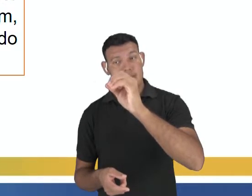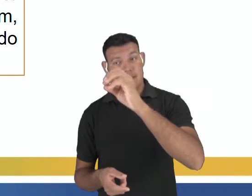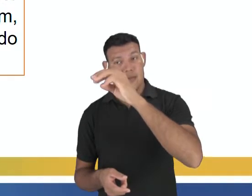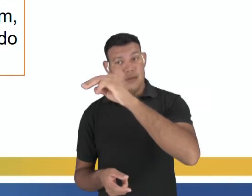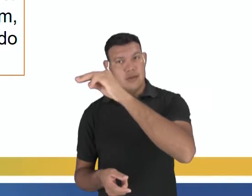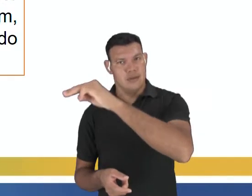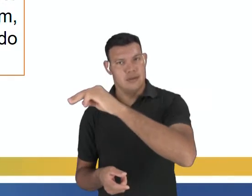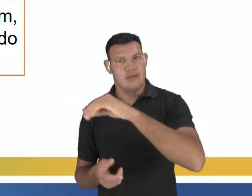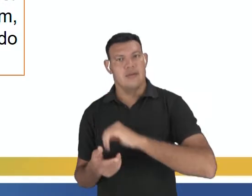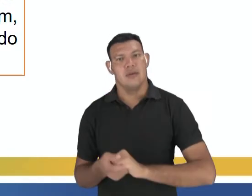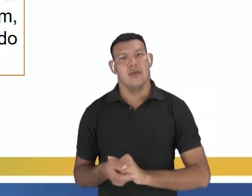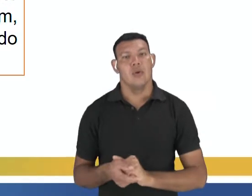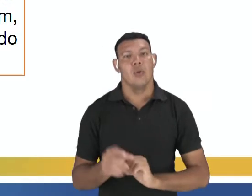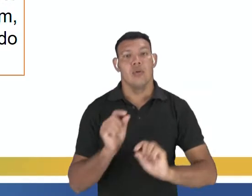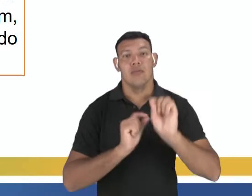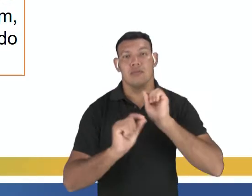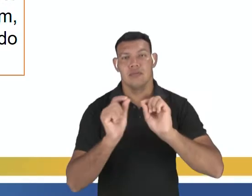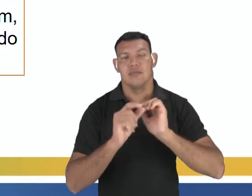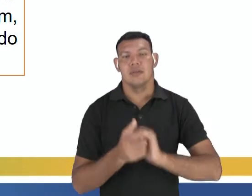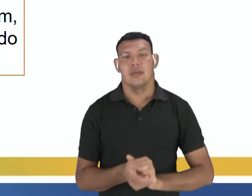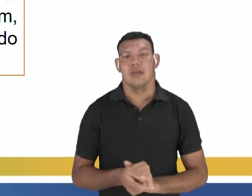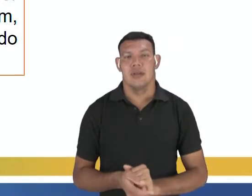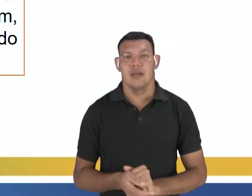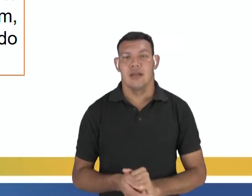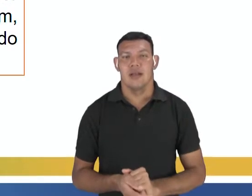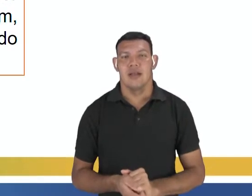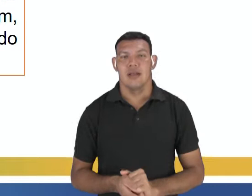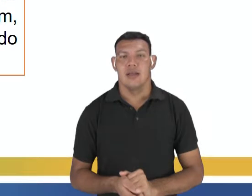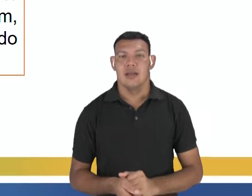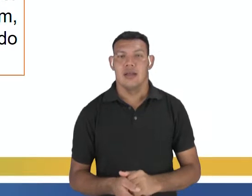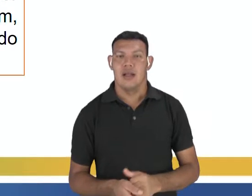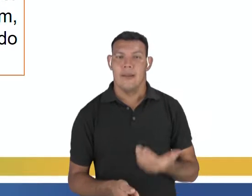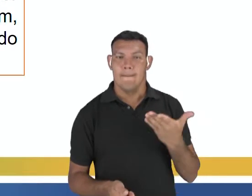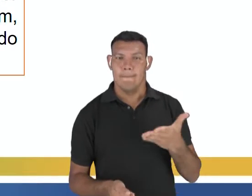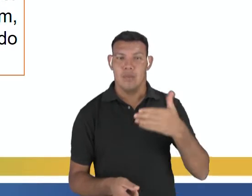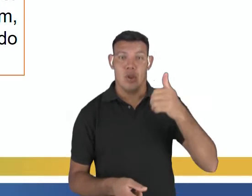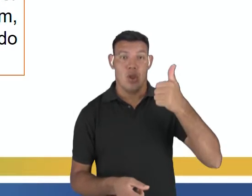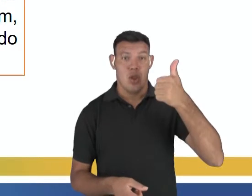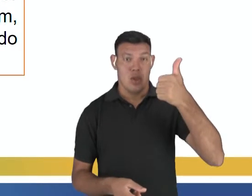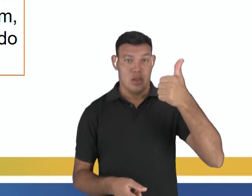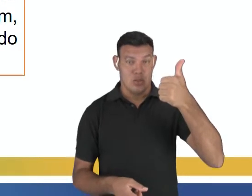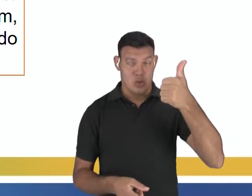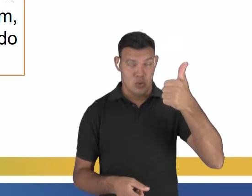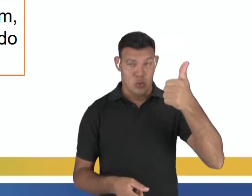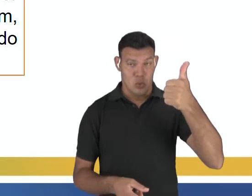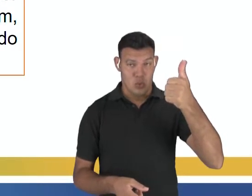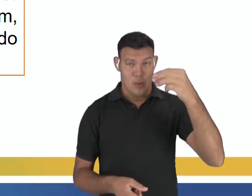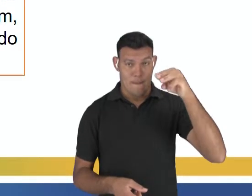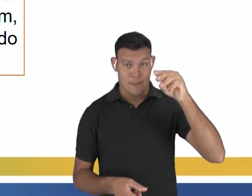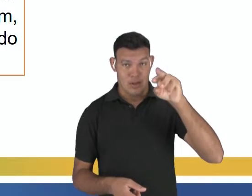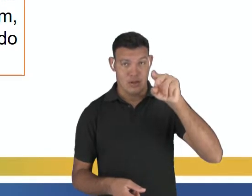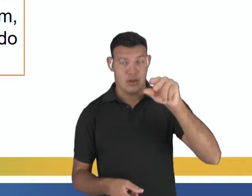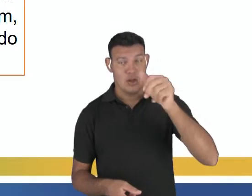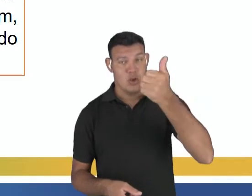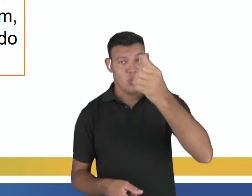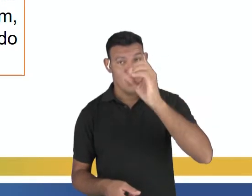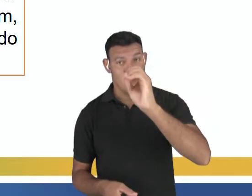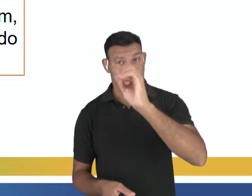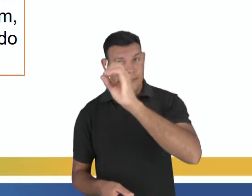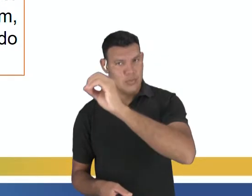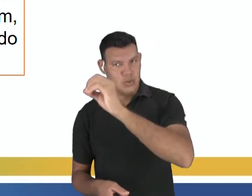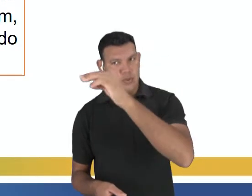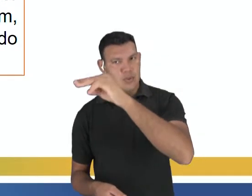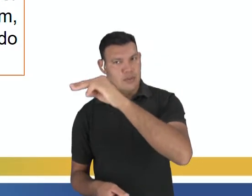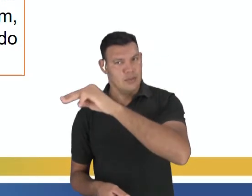um metro é equivalente a mil milímetros e como milímetros é um submúltiplos do